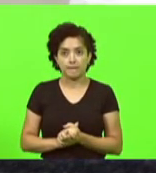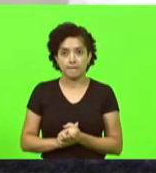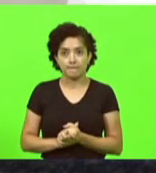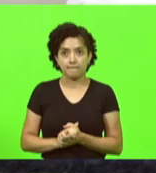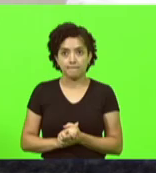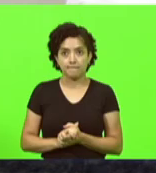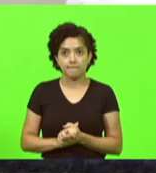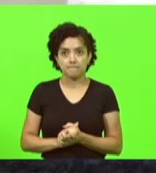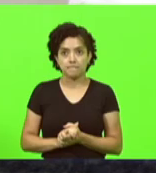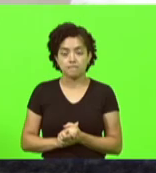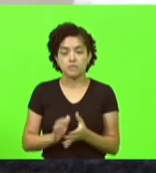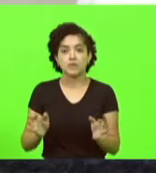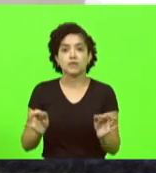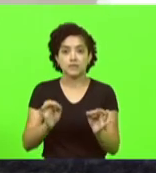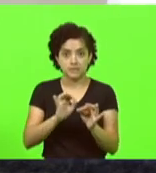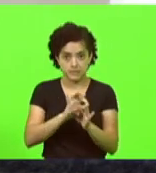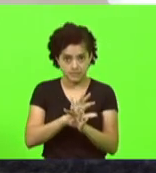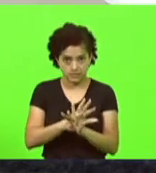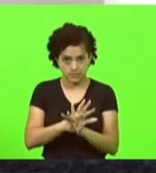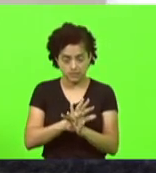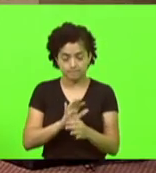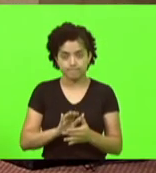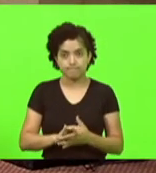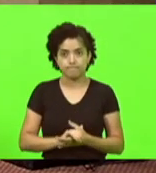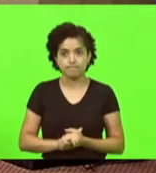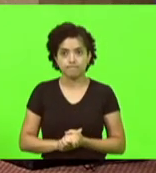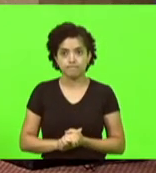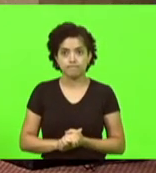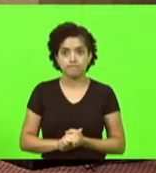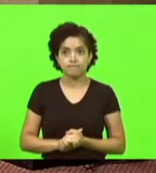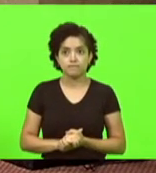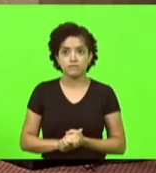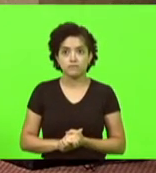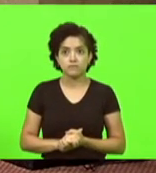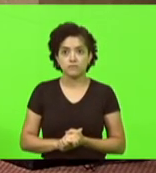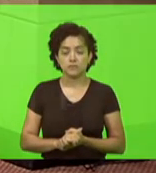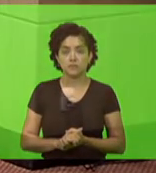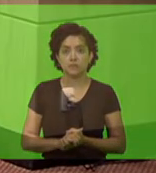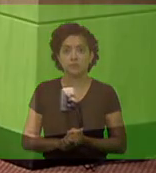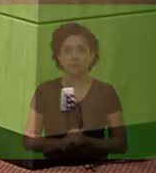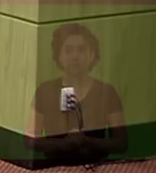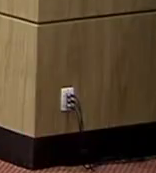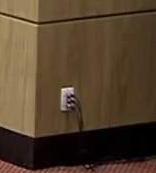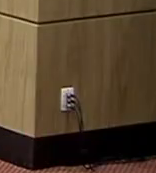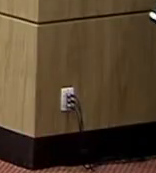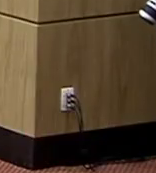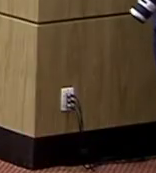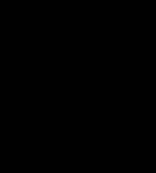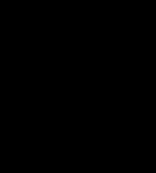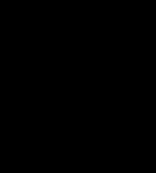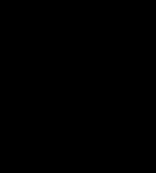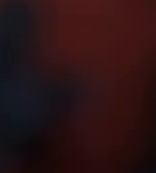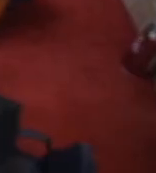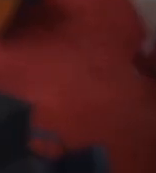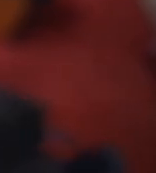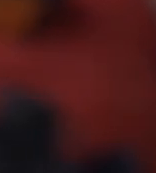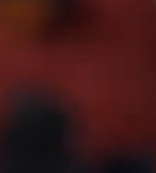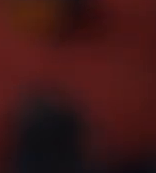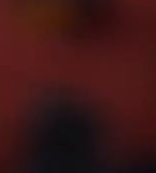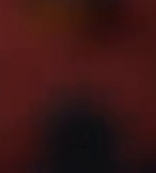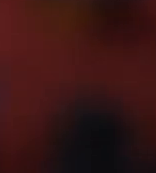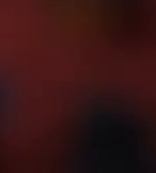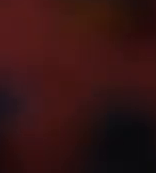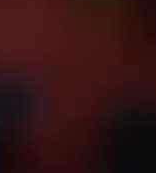Está encerrada a presente sessão. Pode chegar aqui.